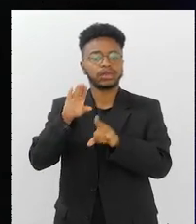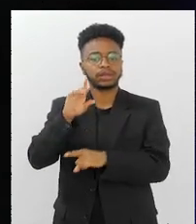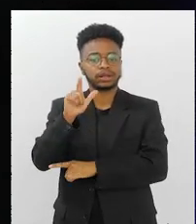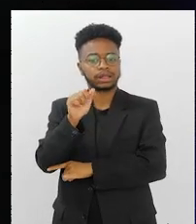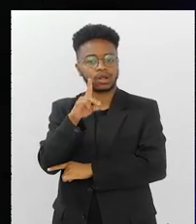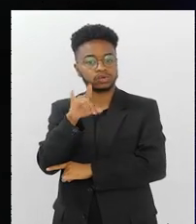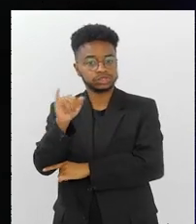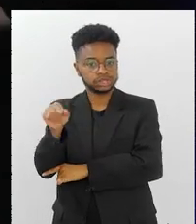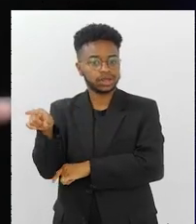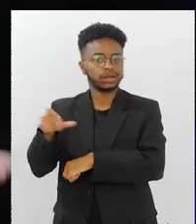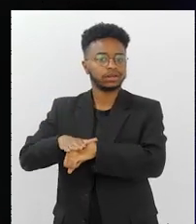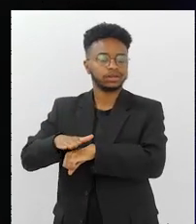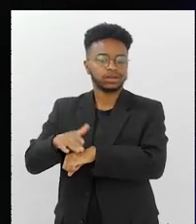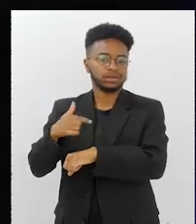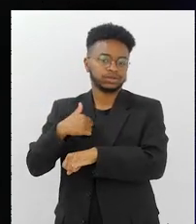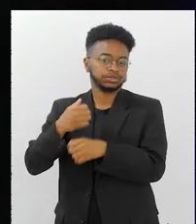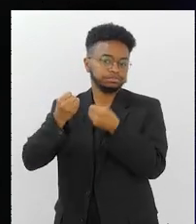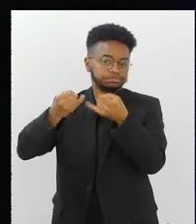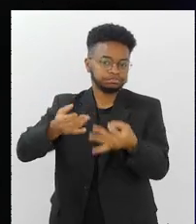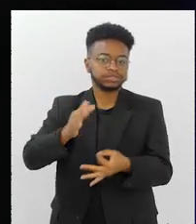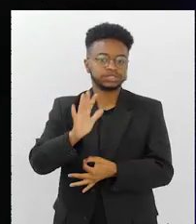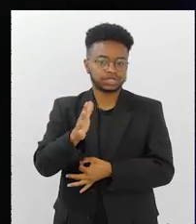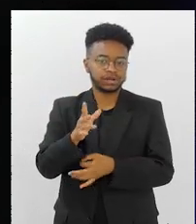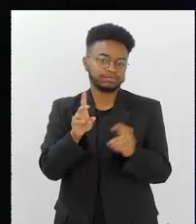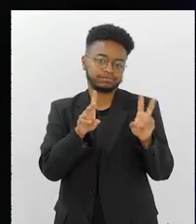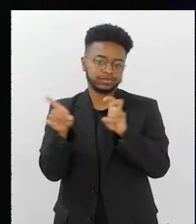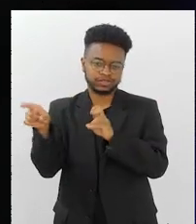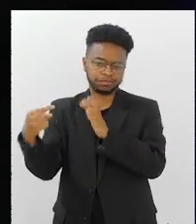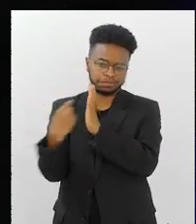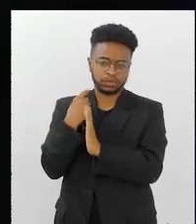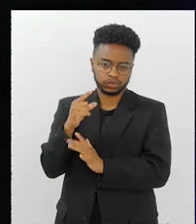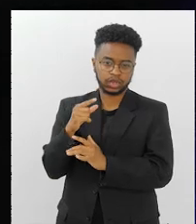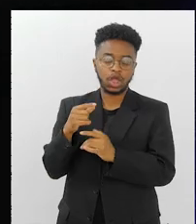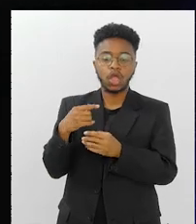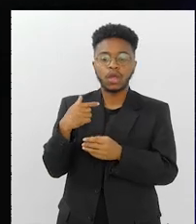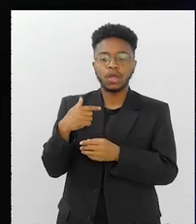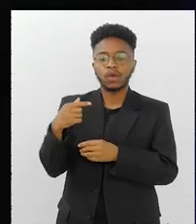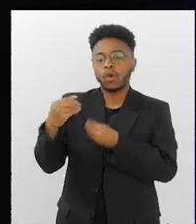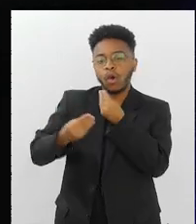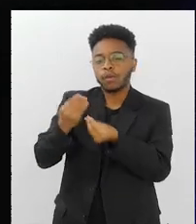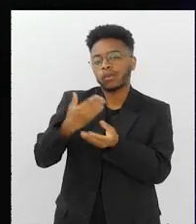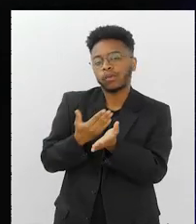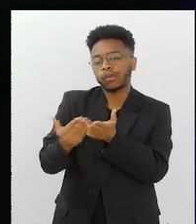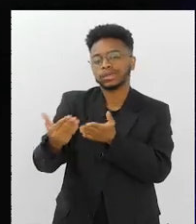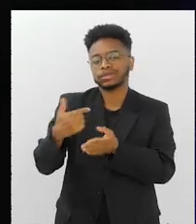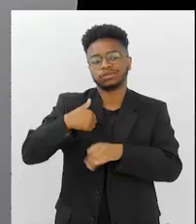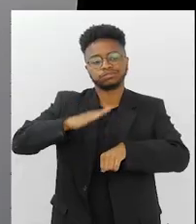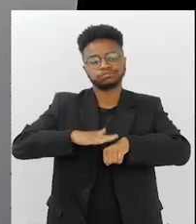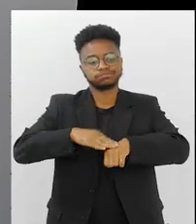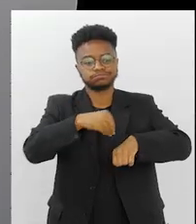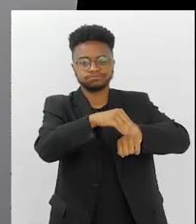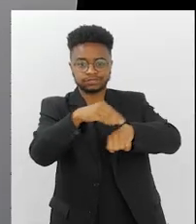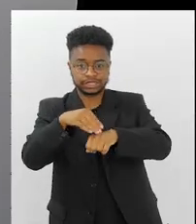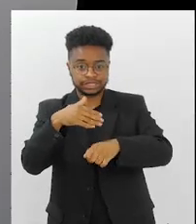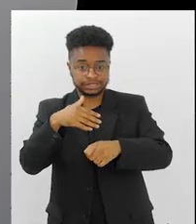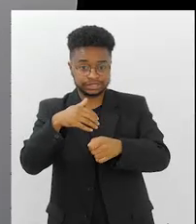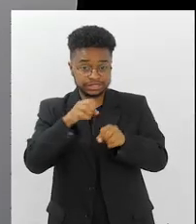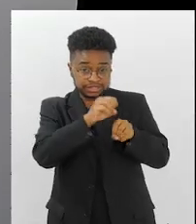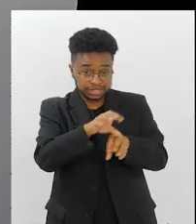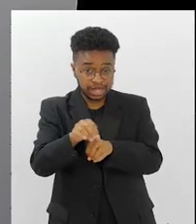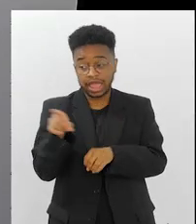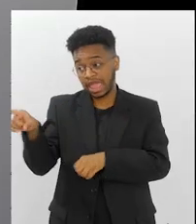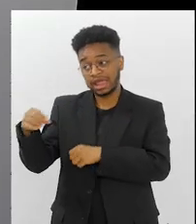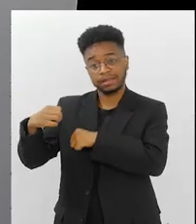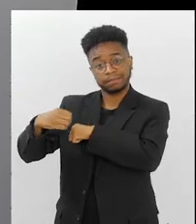foi a Cláudia já entrando na na nessa deixa que eu acho que você vai me perguntar como eu comecei como coreógrafo né Eh a